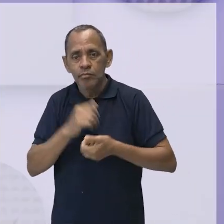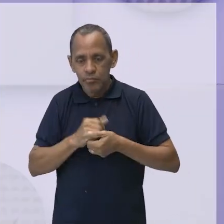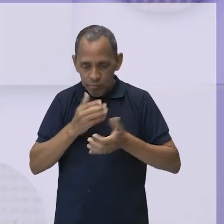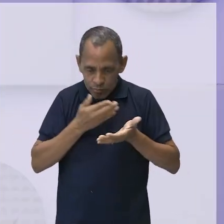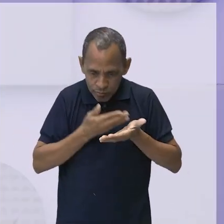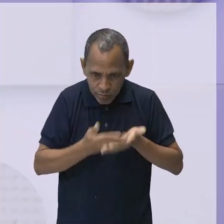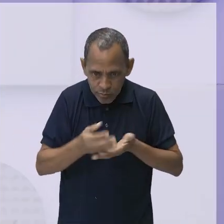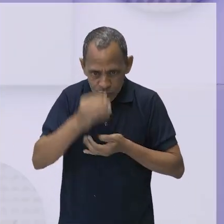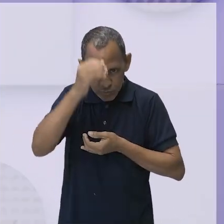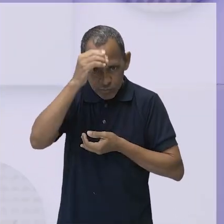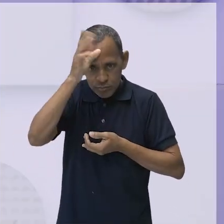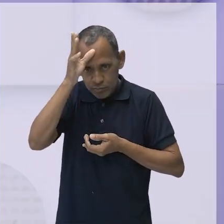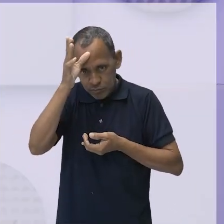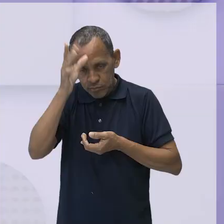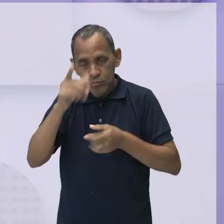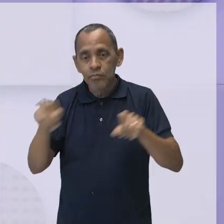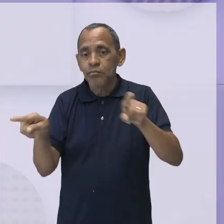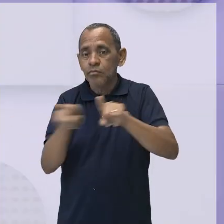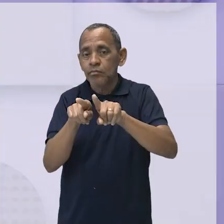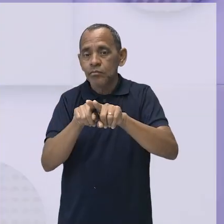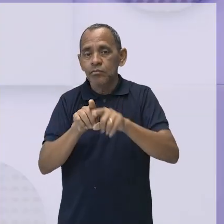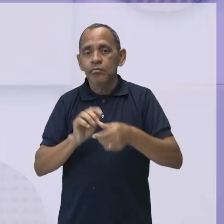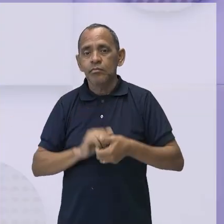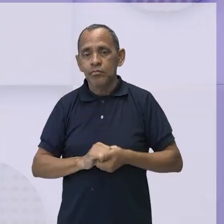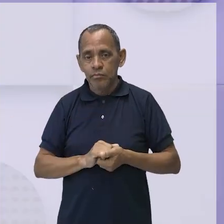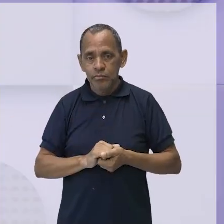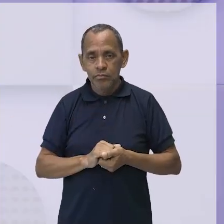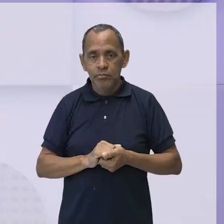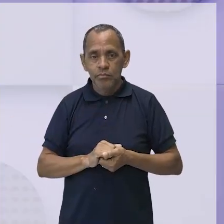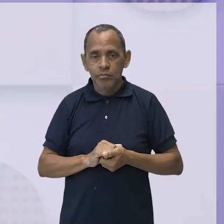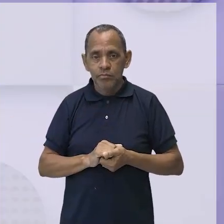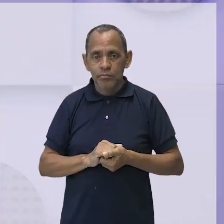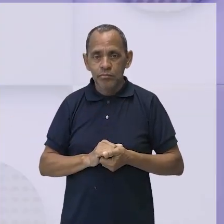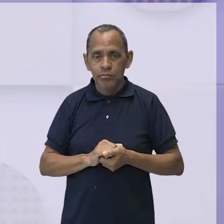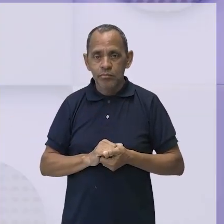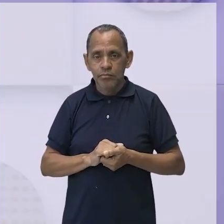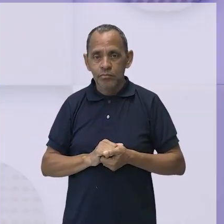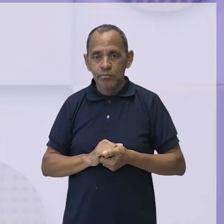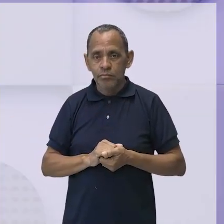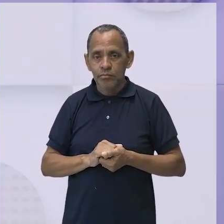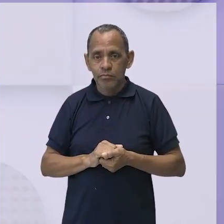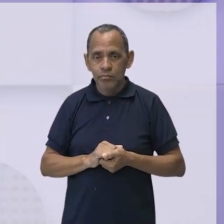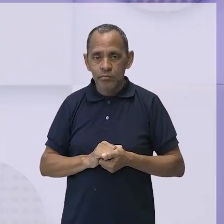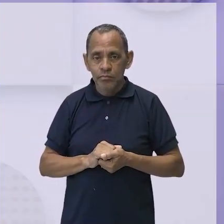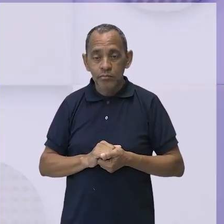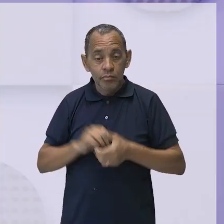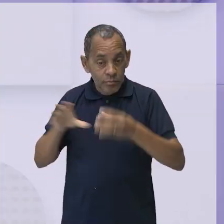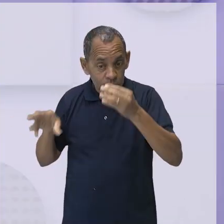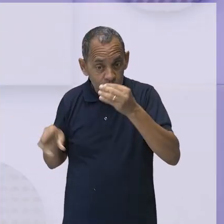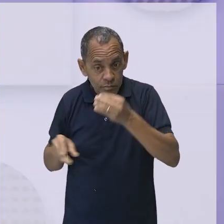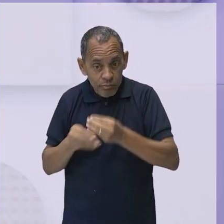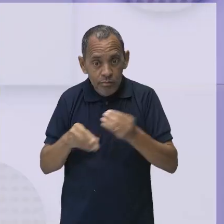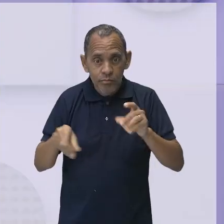do conhecimento e a partir, por que não, da sua mão amiga, da sua